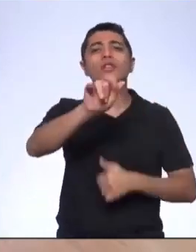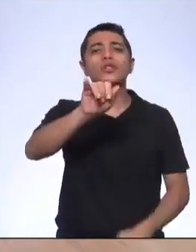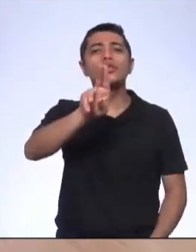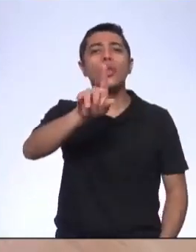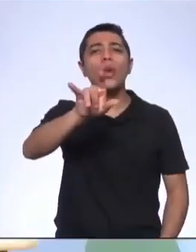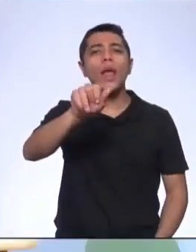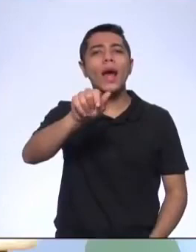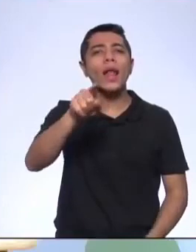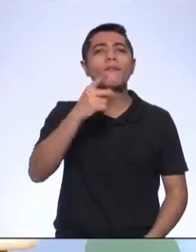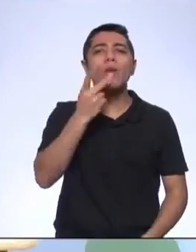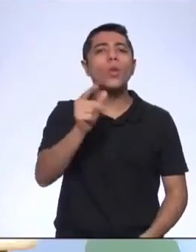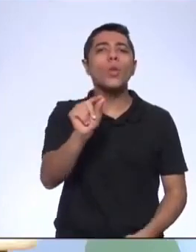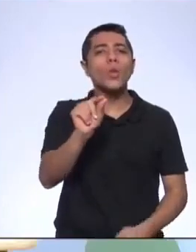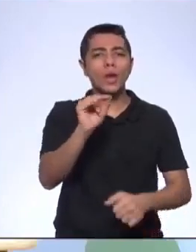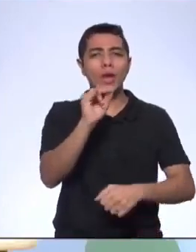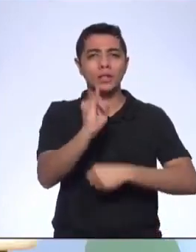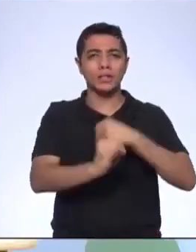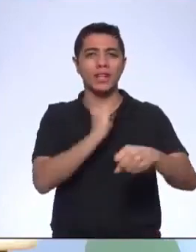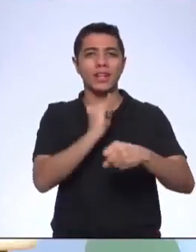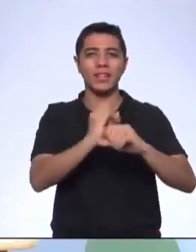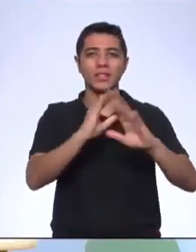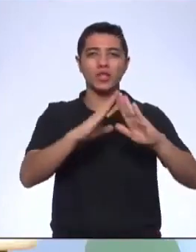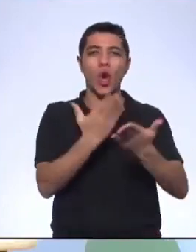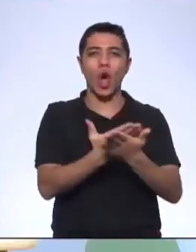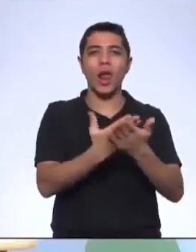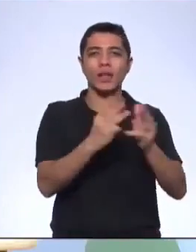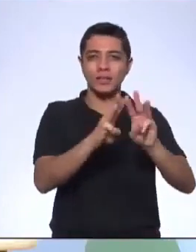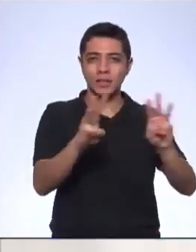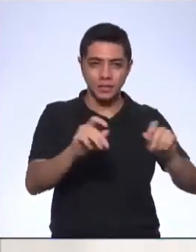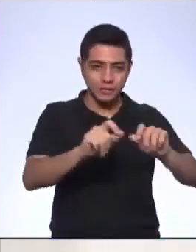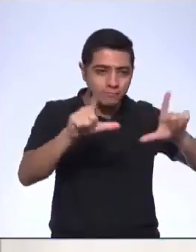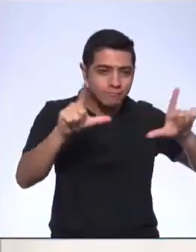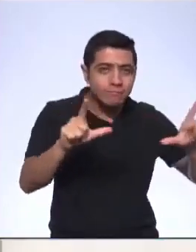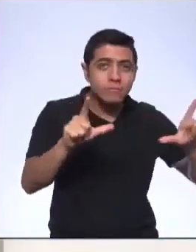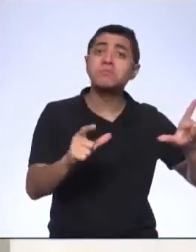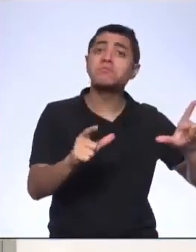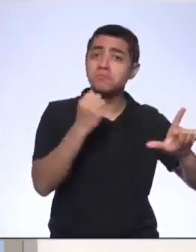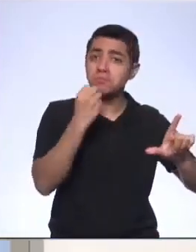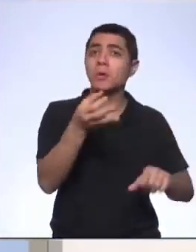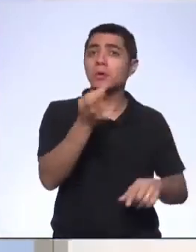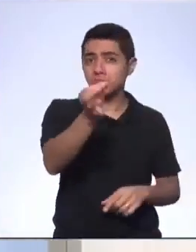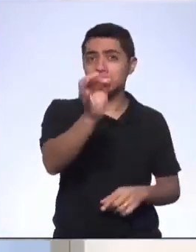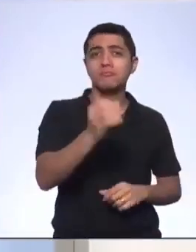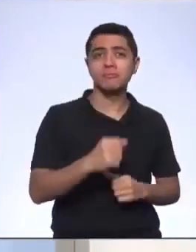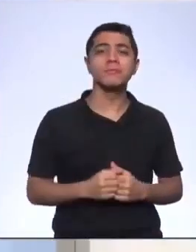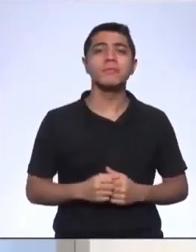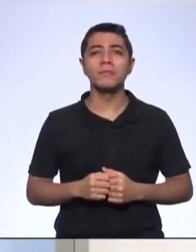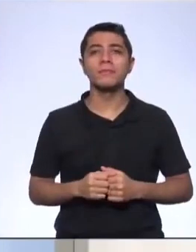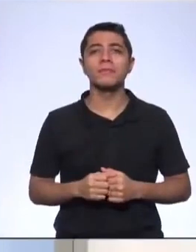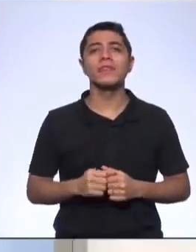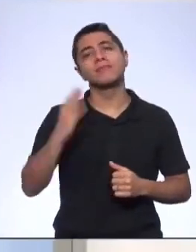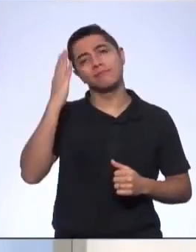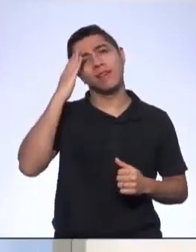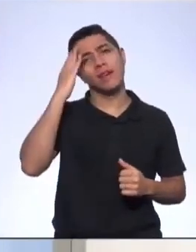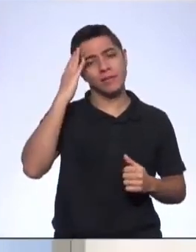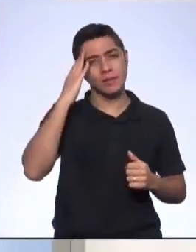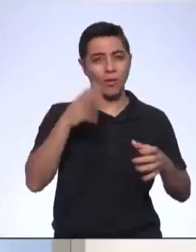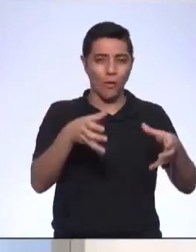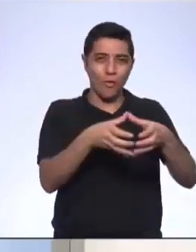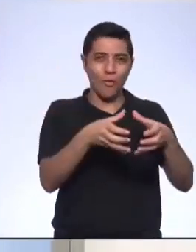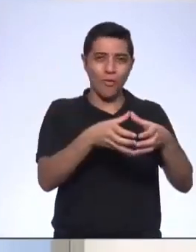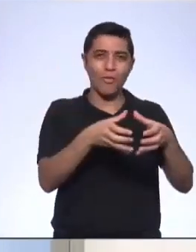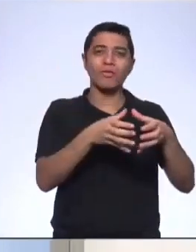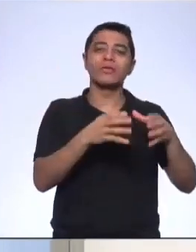acessa o site da escola. Muito bem. Bom, né? Muito bem. Os órgãos oficiais geralmente têm páginas, é uma